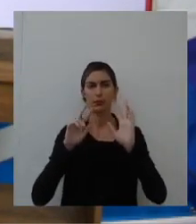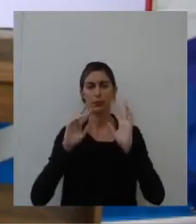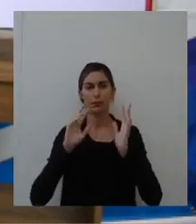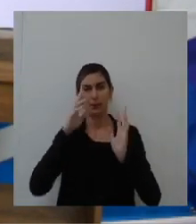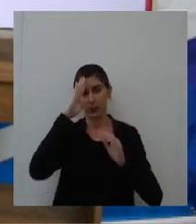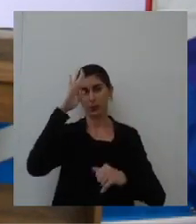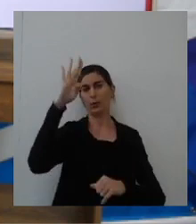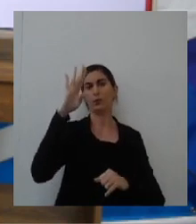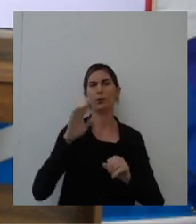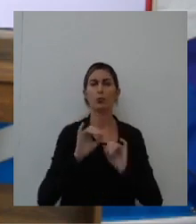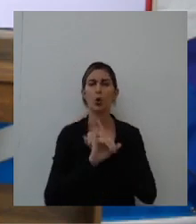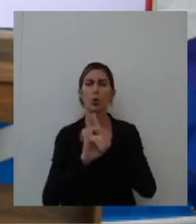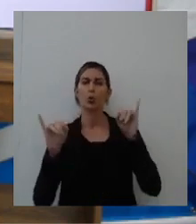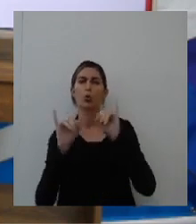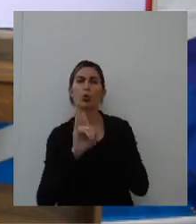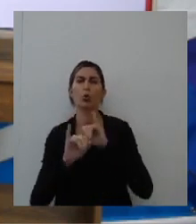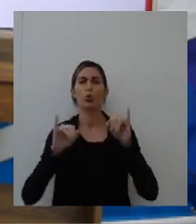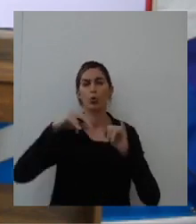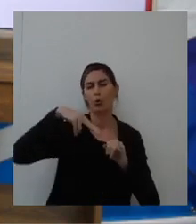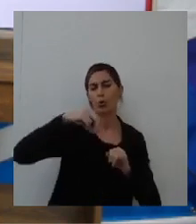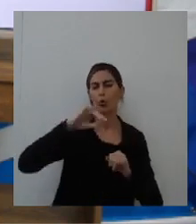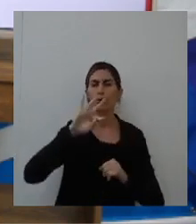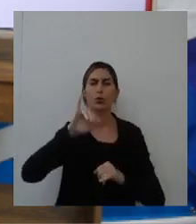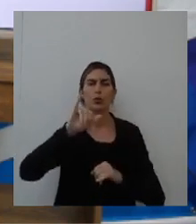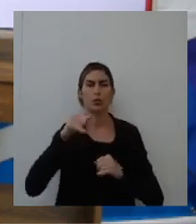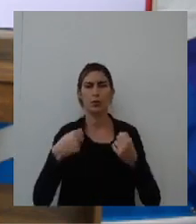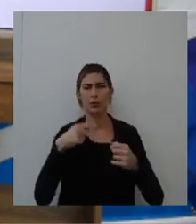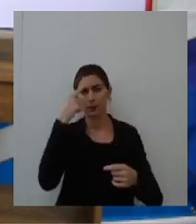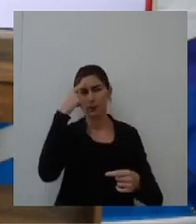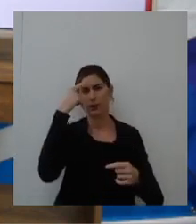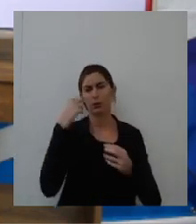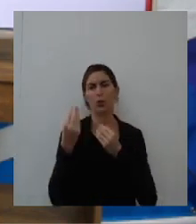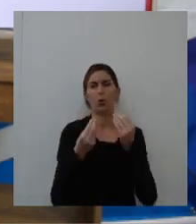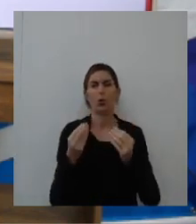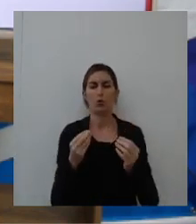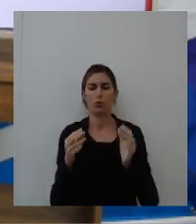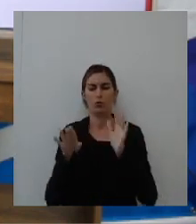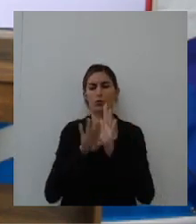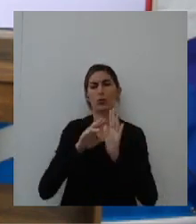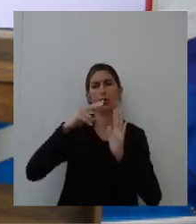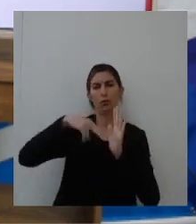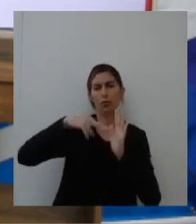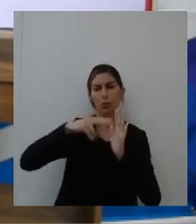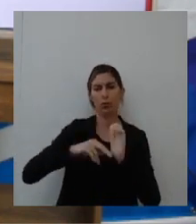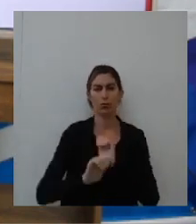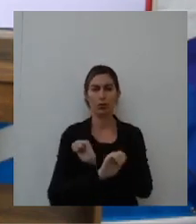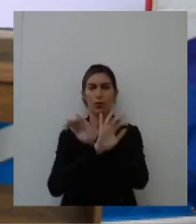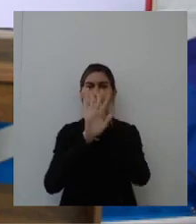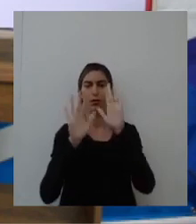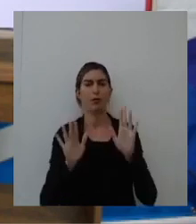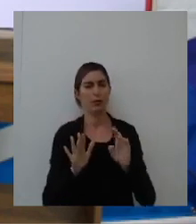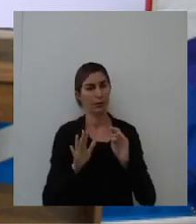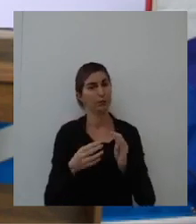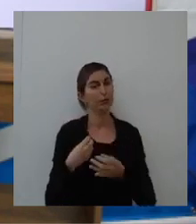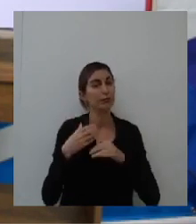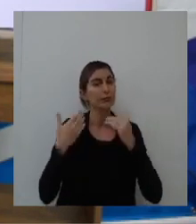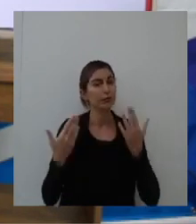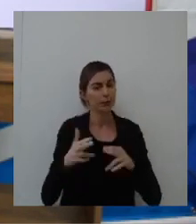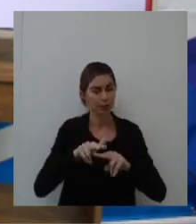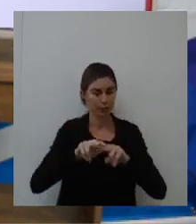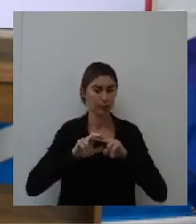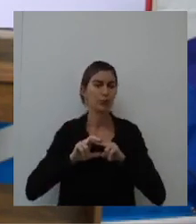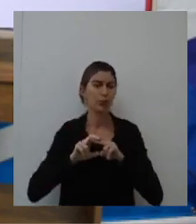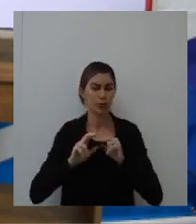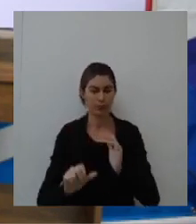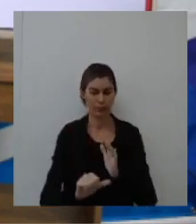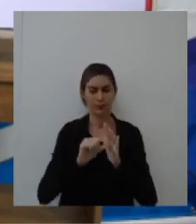Na notícia, você tem que pensar que o fato deve chegar até o leitor da forma mais clara possível. Então, por isso que